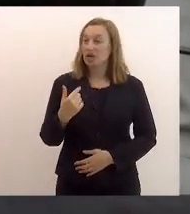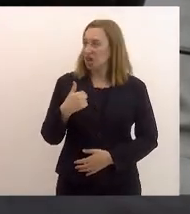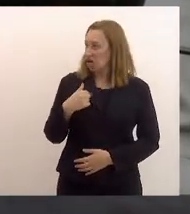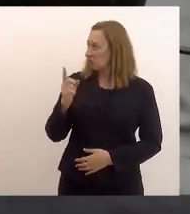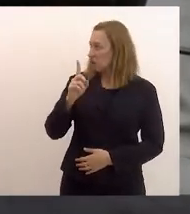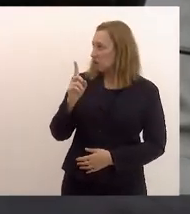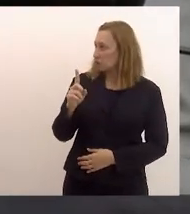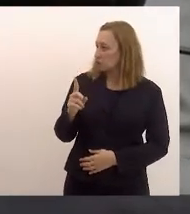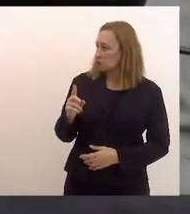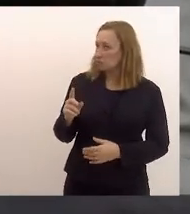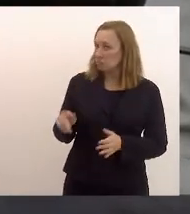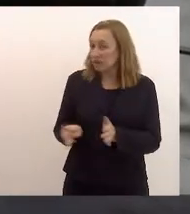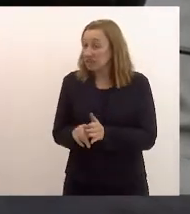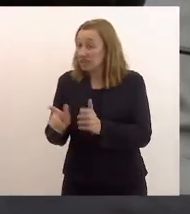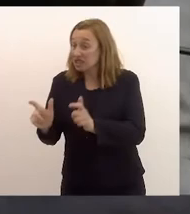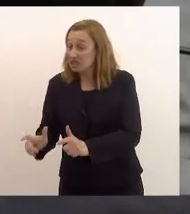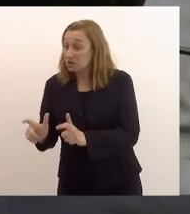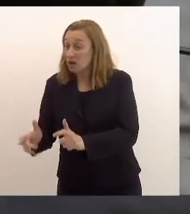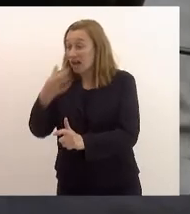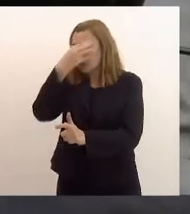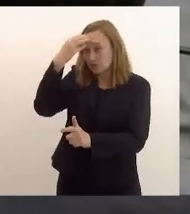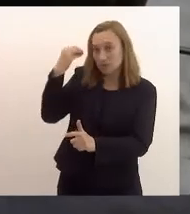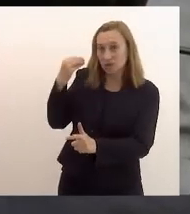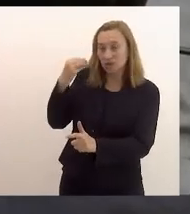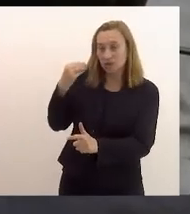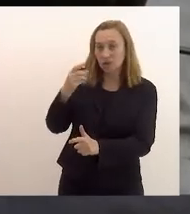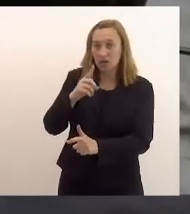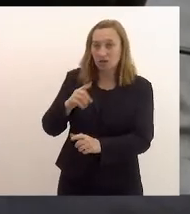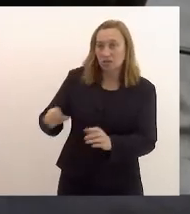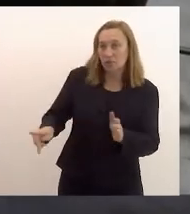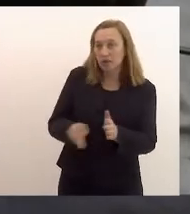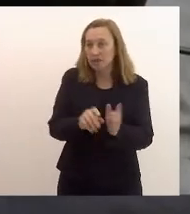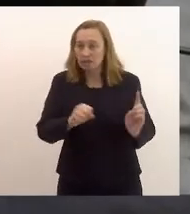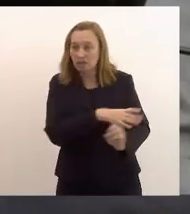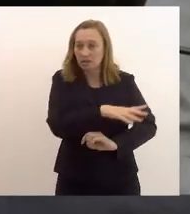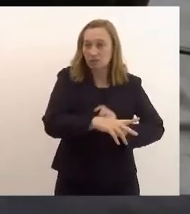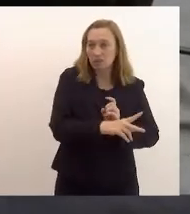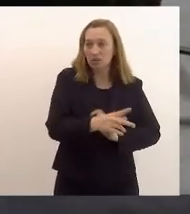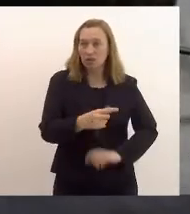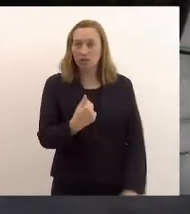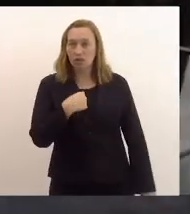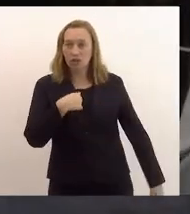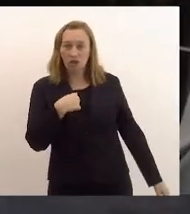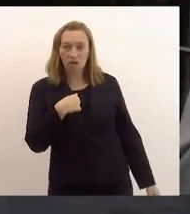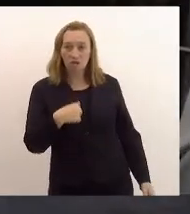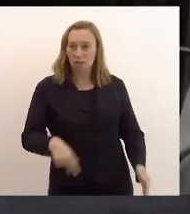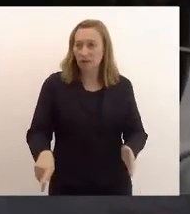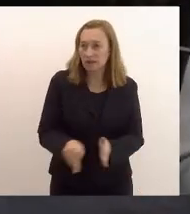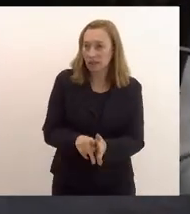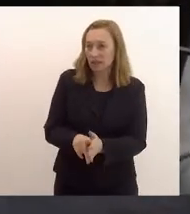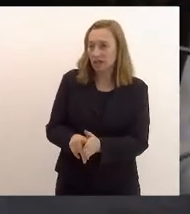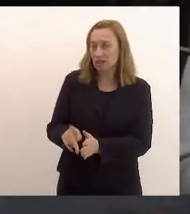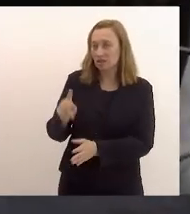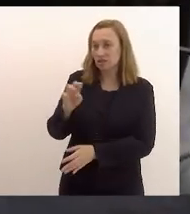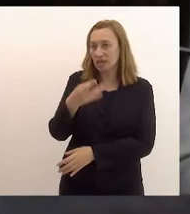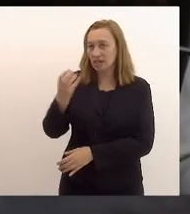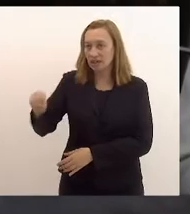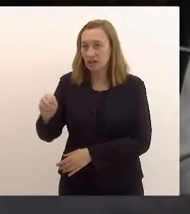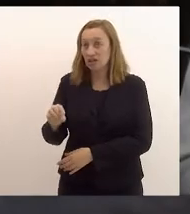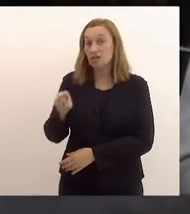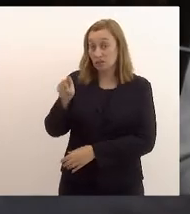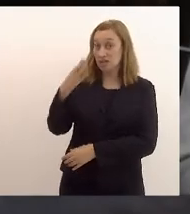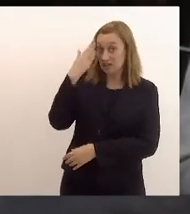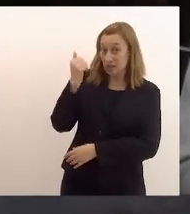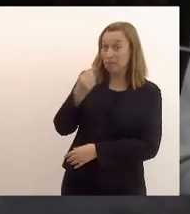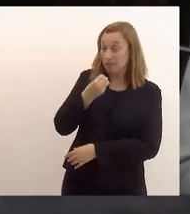eu não sou do lugar dos esquecidos não sou da Nação dos Condenados não sou do Sertão dos ofendidos você